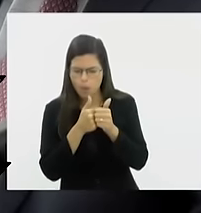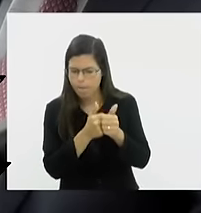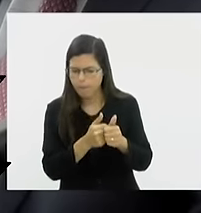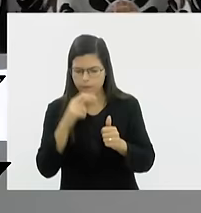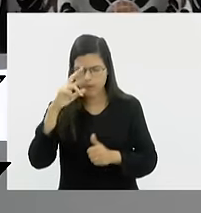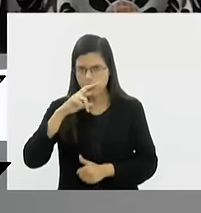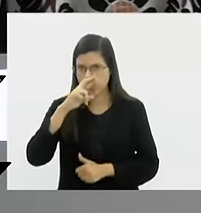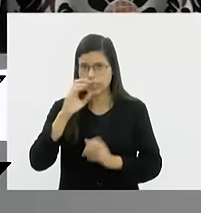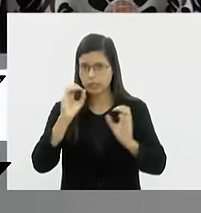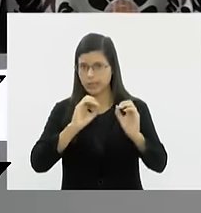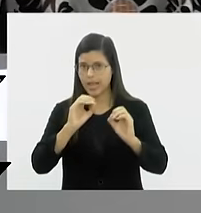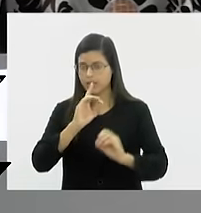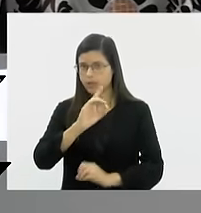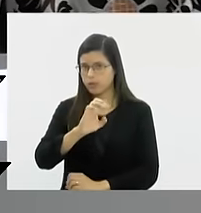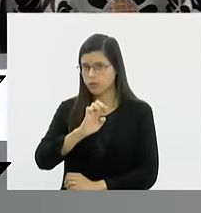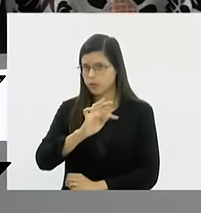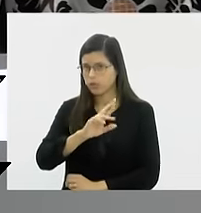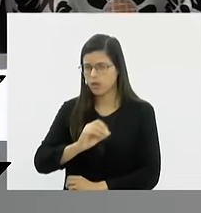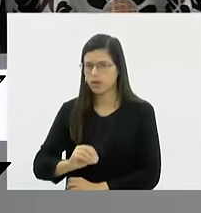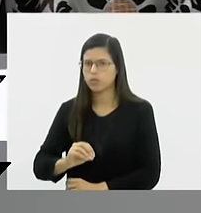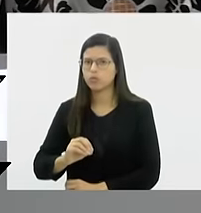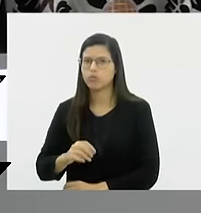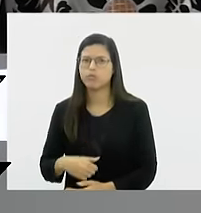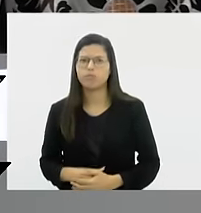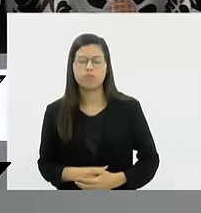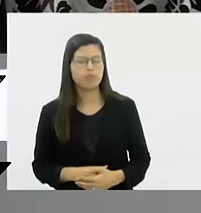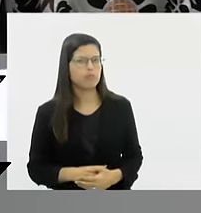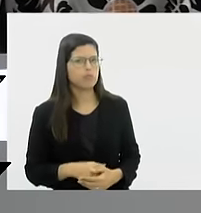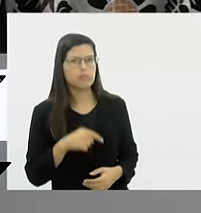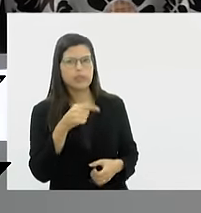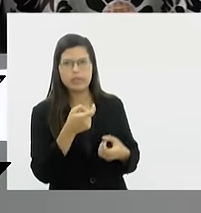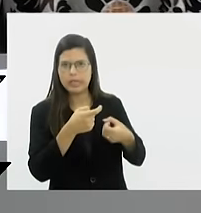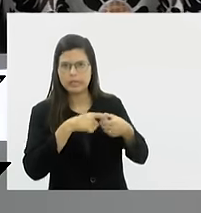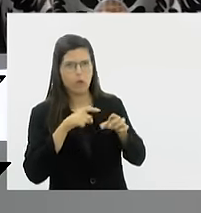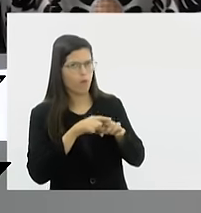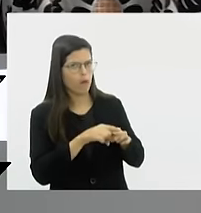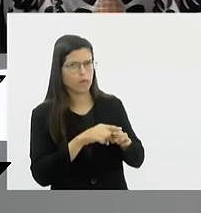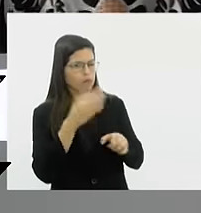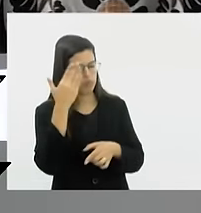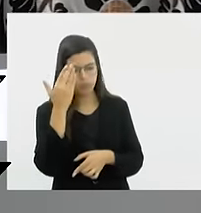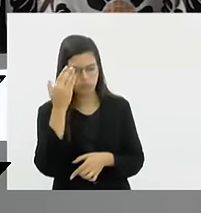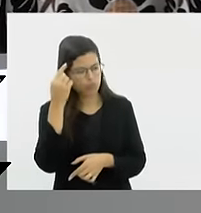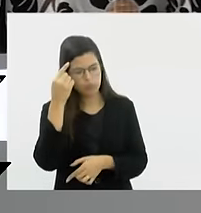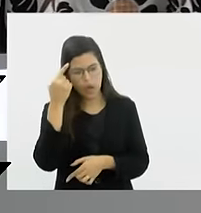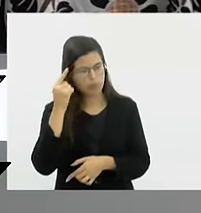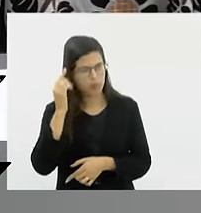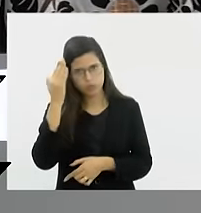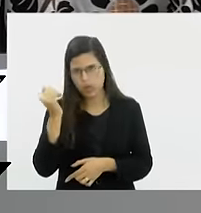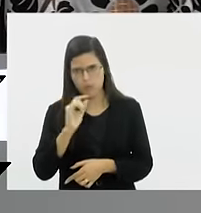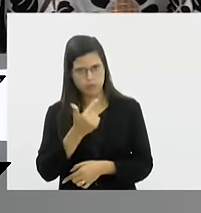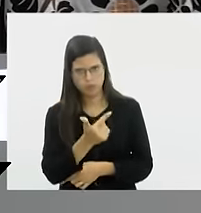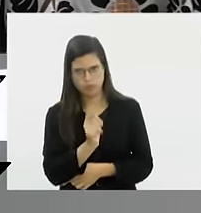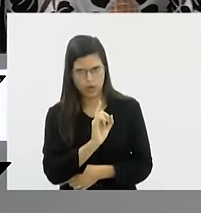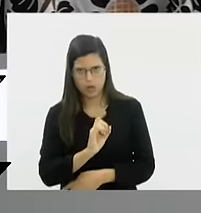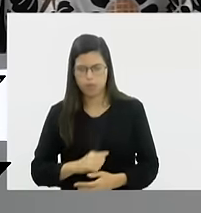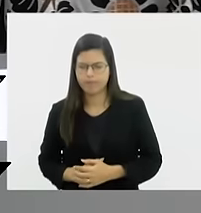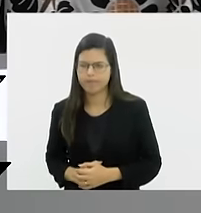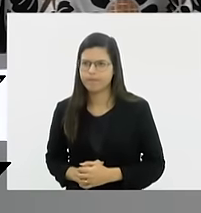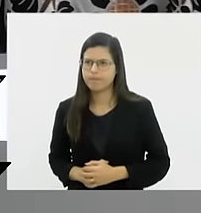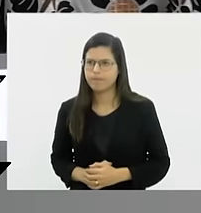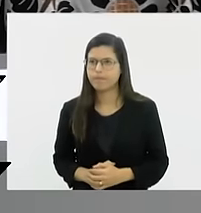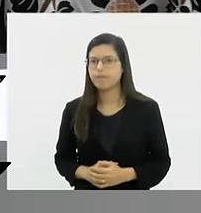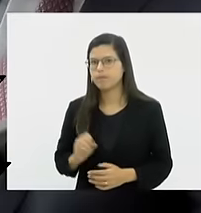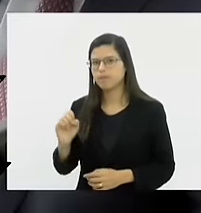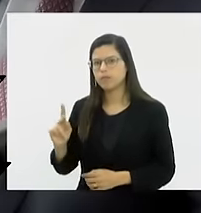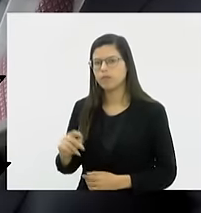do DETRO? Nesse convênio, que eu saiba, não. Deputado. Não, né? Então tá bom, muito obrigado. Algum